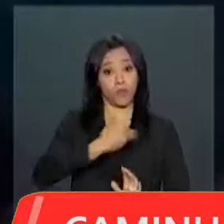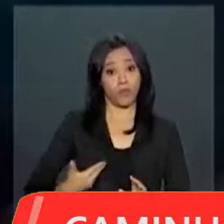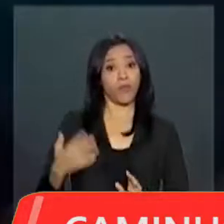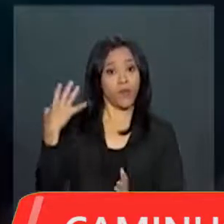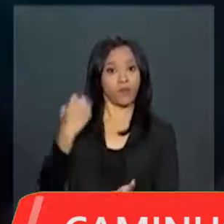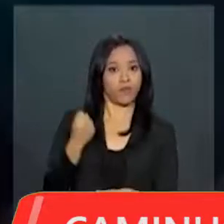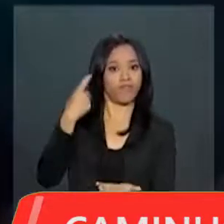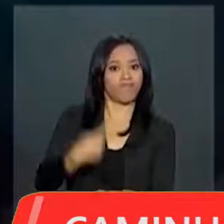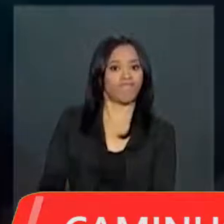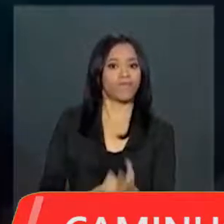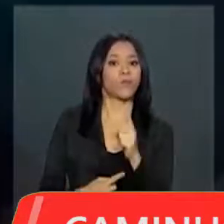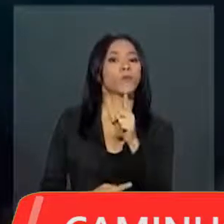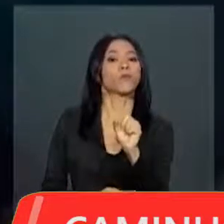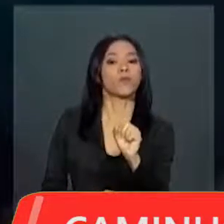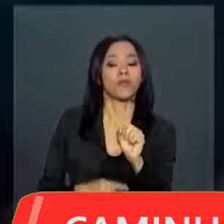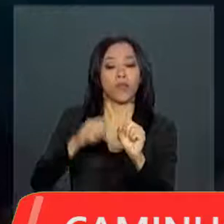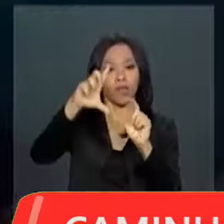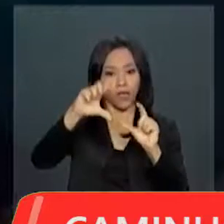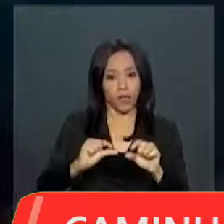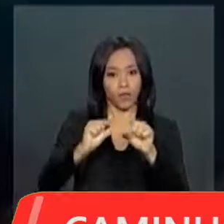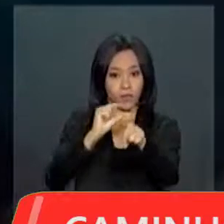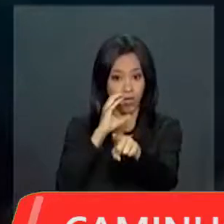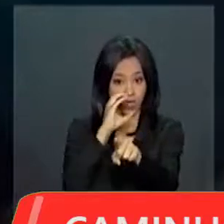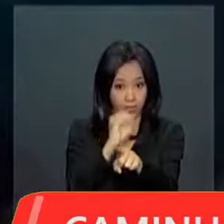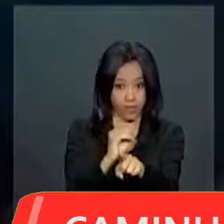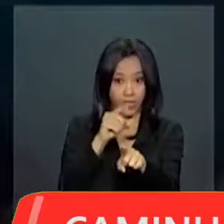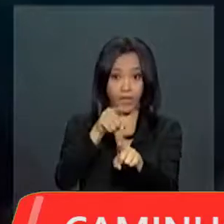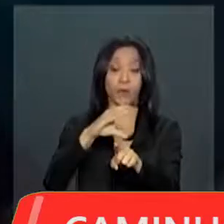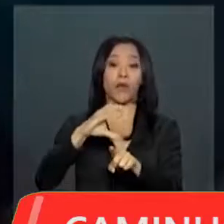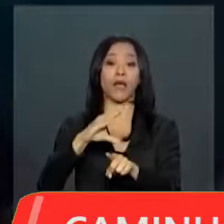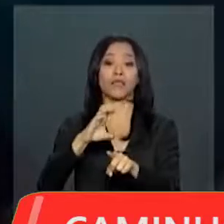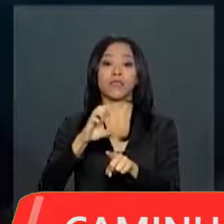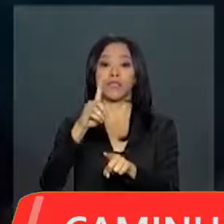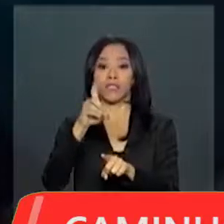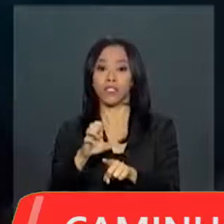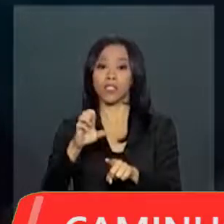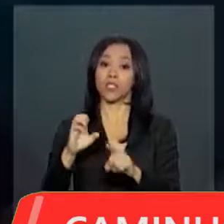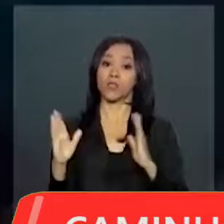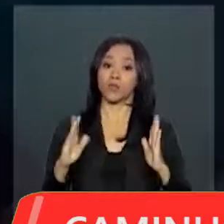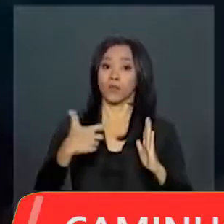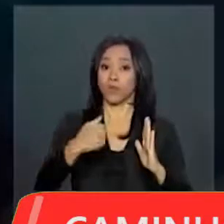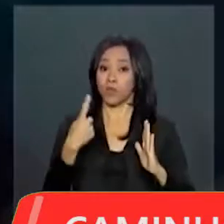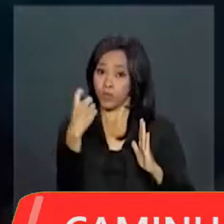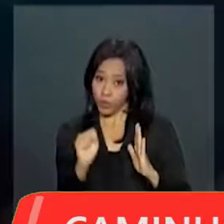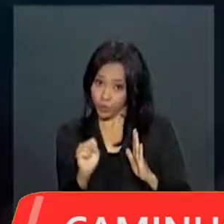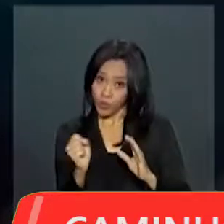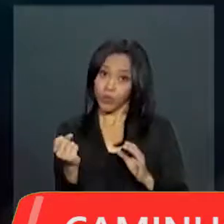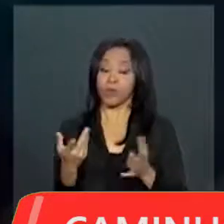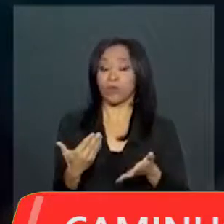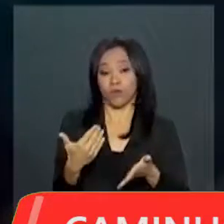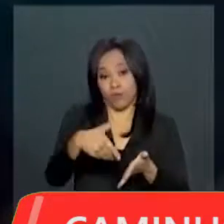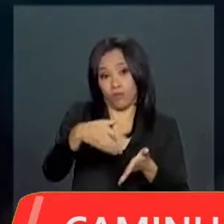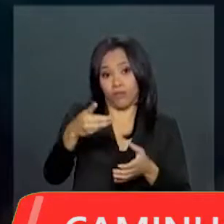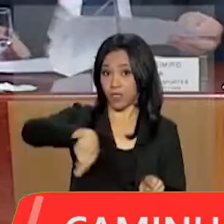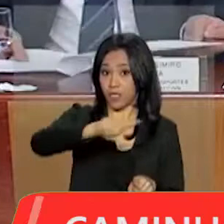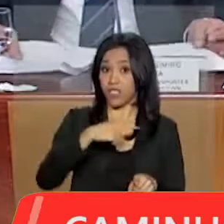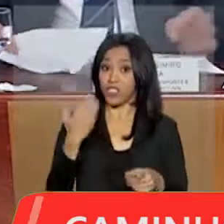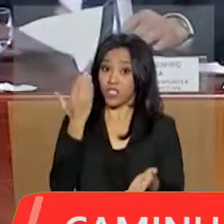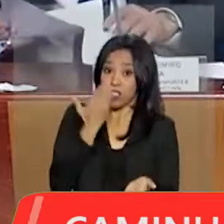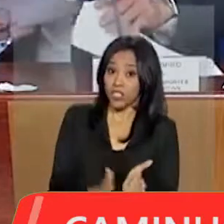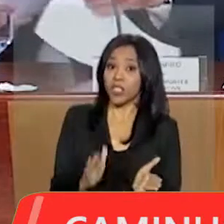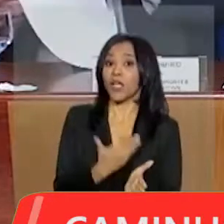redução de 10% no valor do diesel nas refinarias por 30 dias, enquanto o governo costura formas de reduzir os preços.